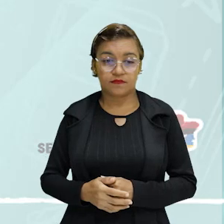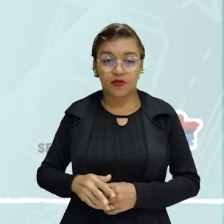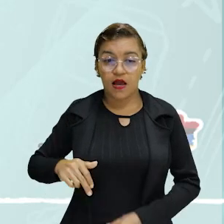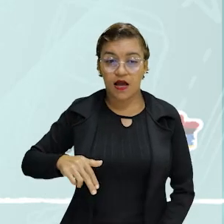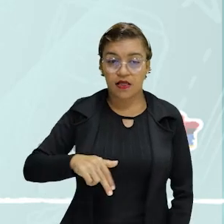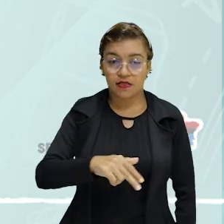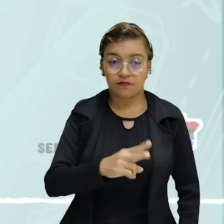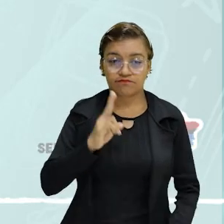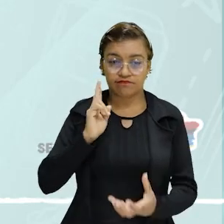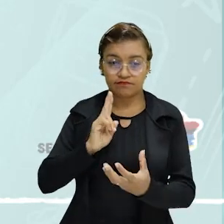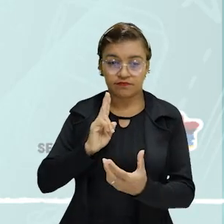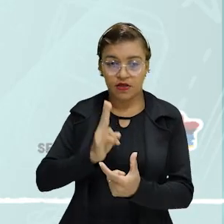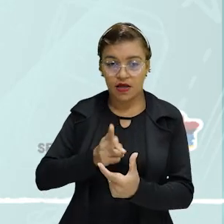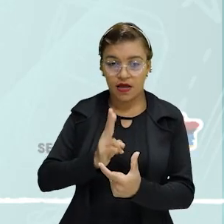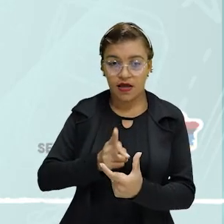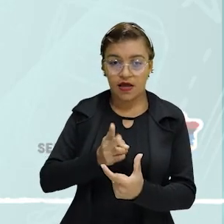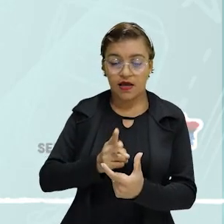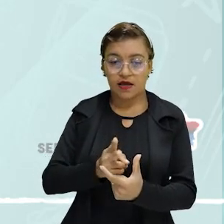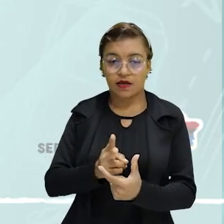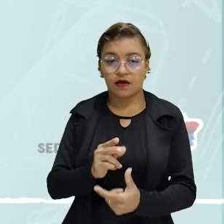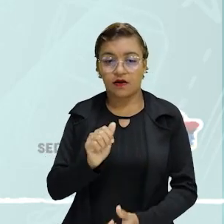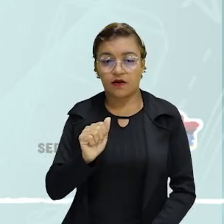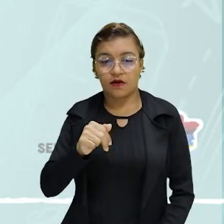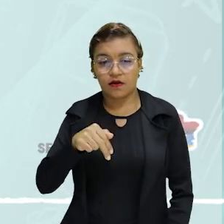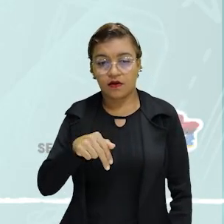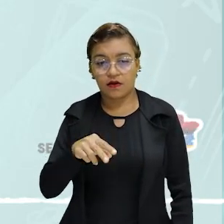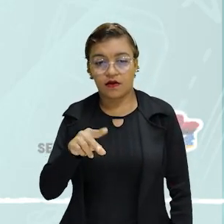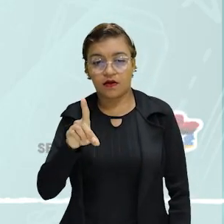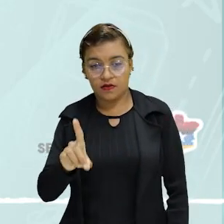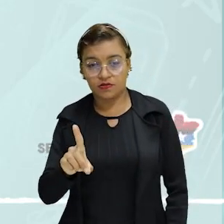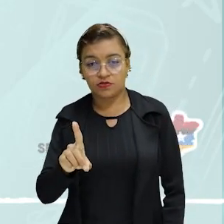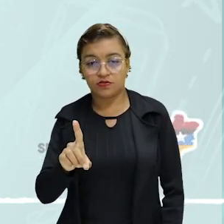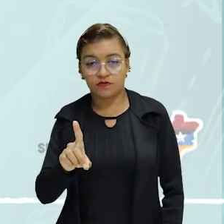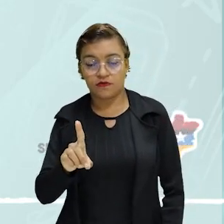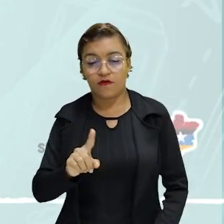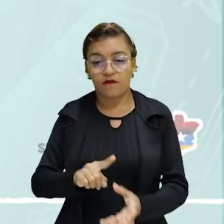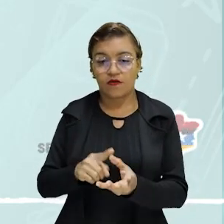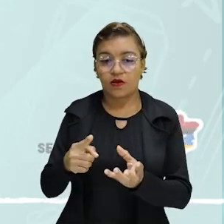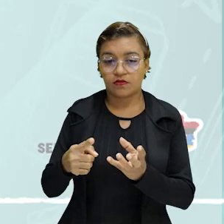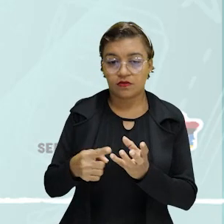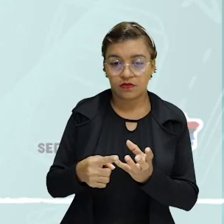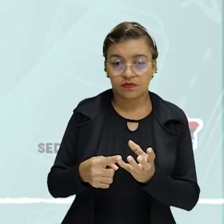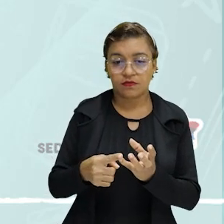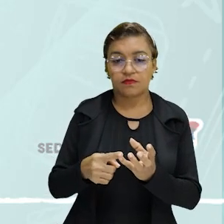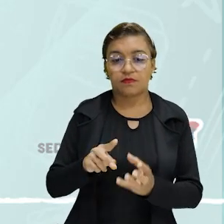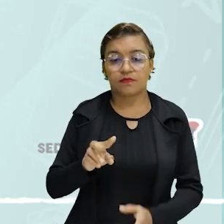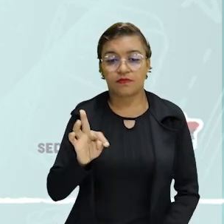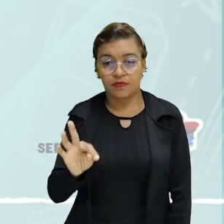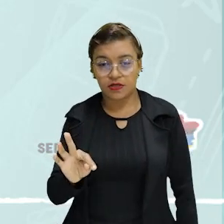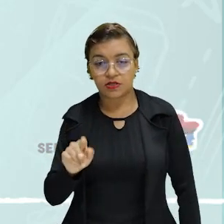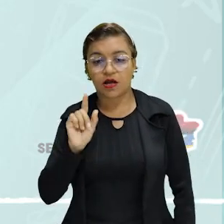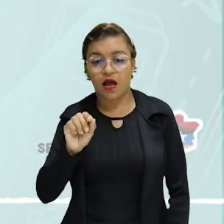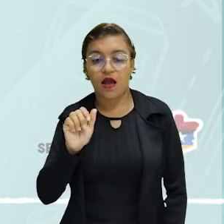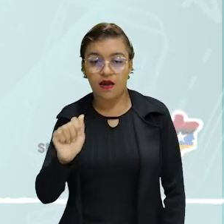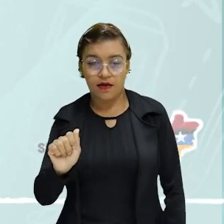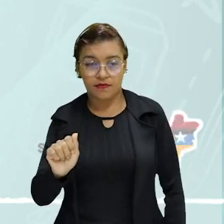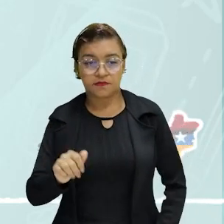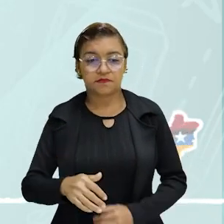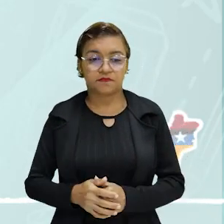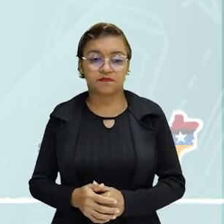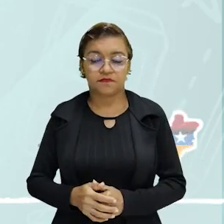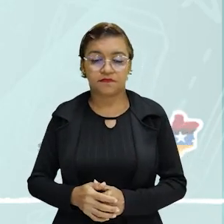vogal temática a e a desinência do infinitivo R. Igrejas, radical até a letra